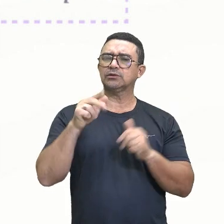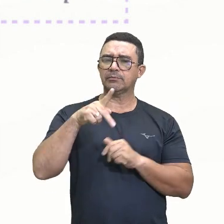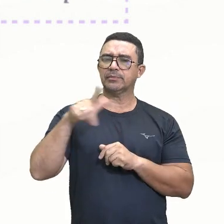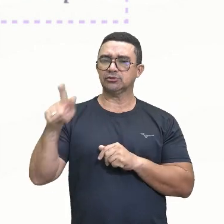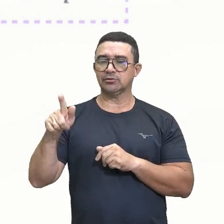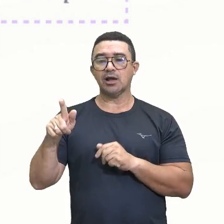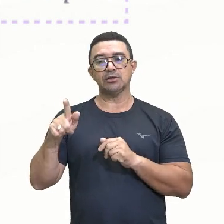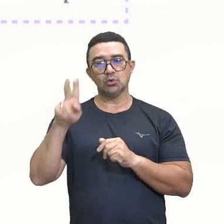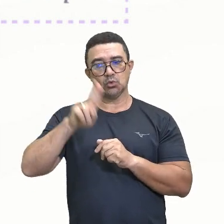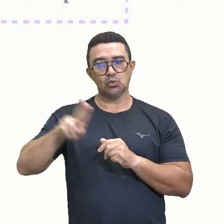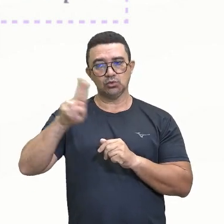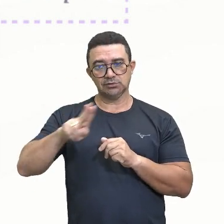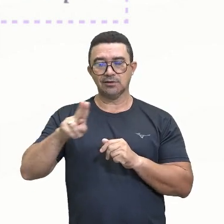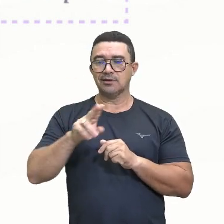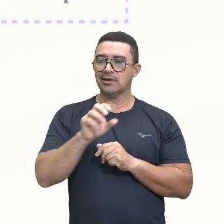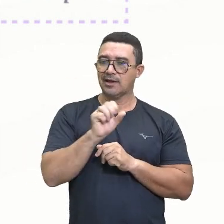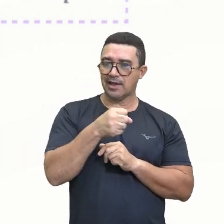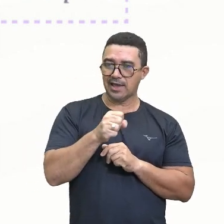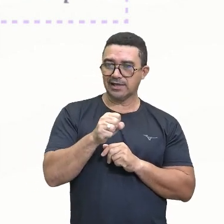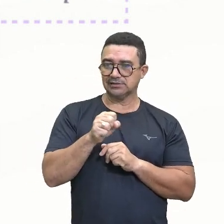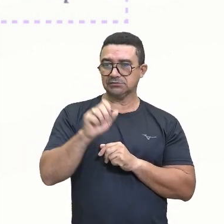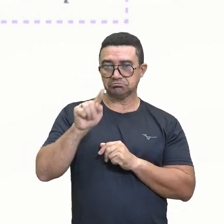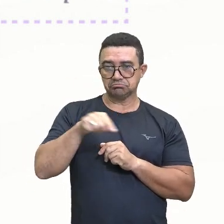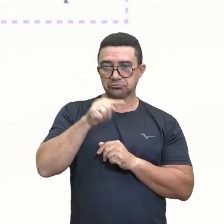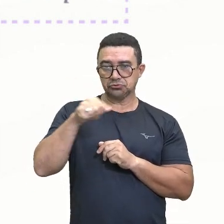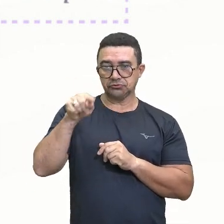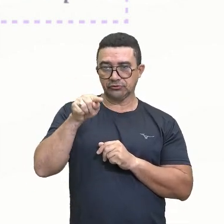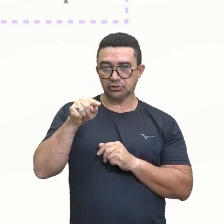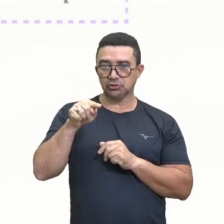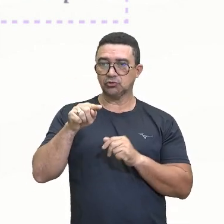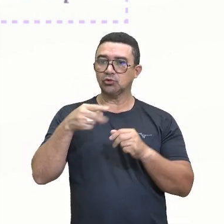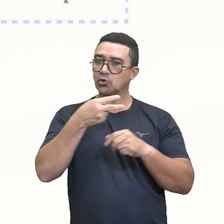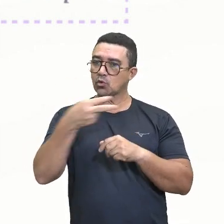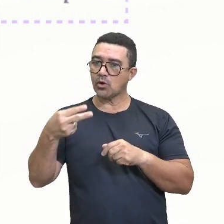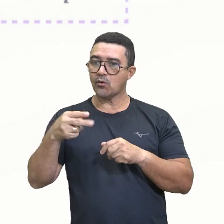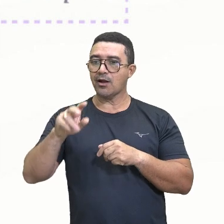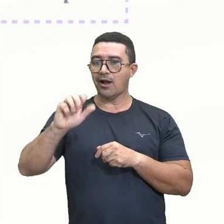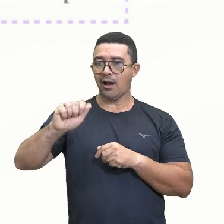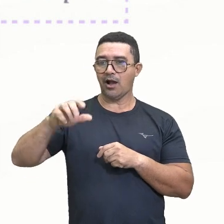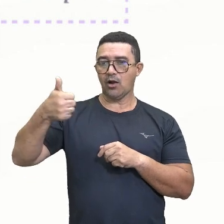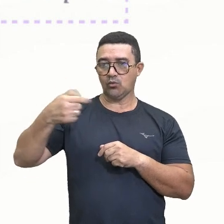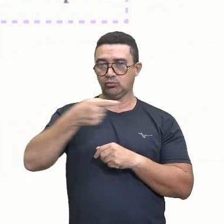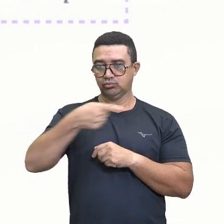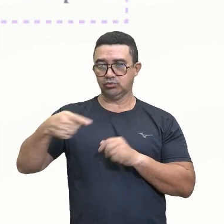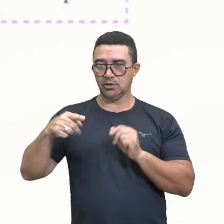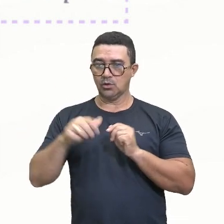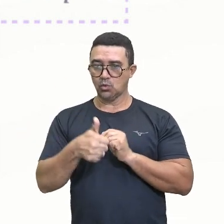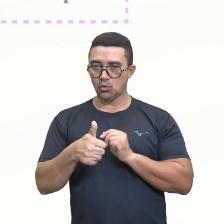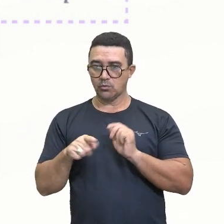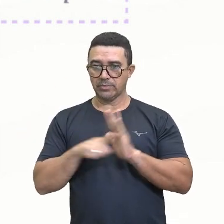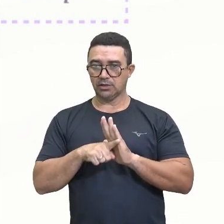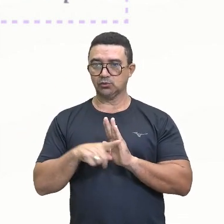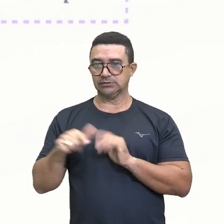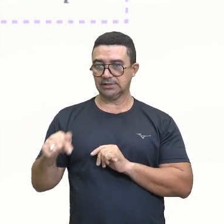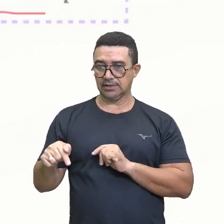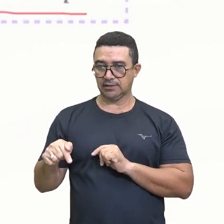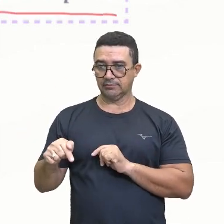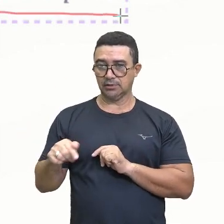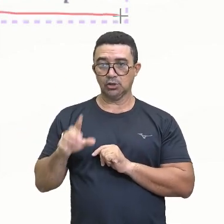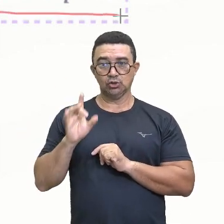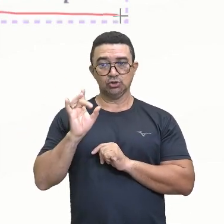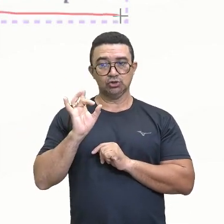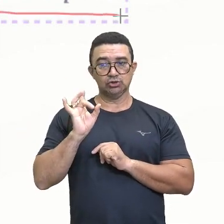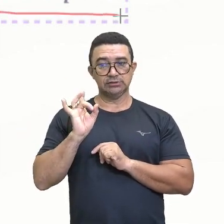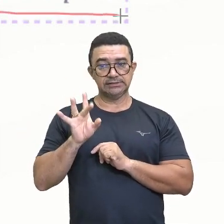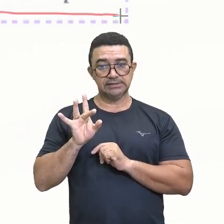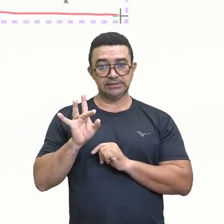essa expressão. S infinito é igual ao primeiro termo sobre 1 menos Q. Isso só acontece nesse